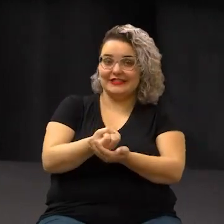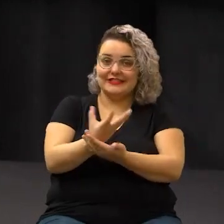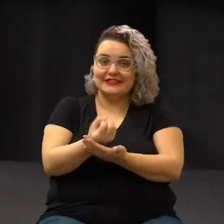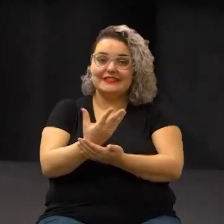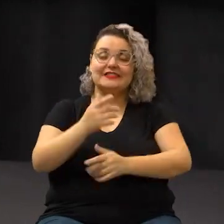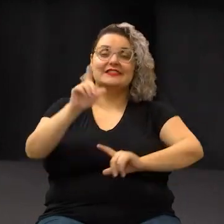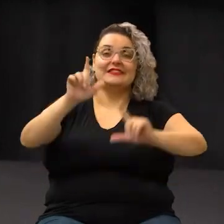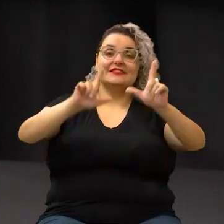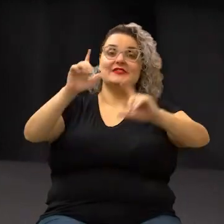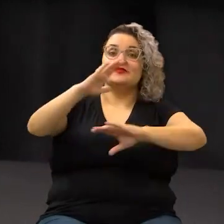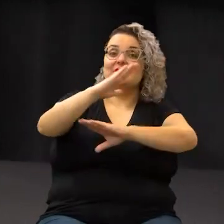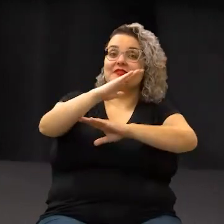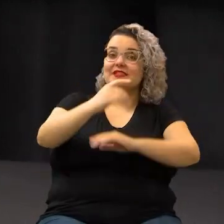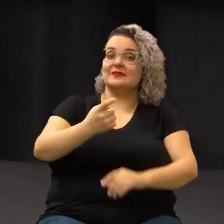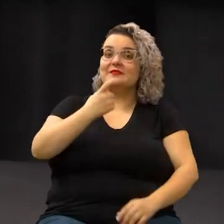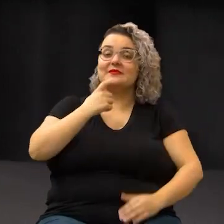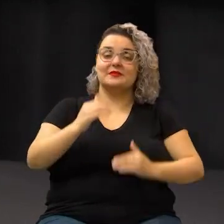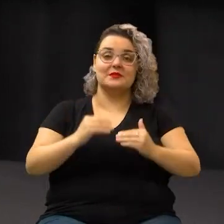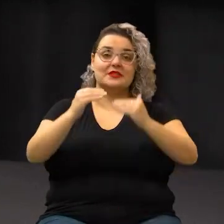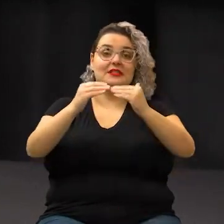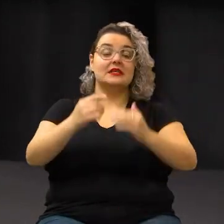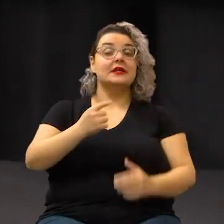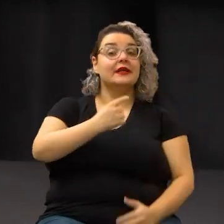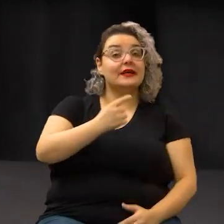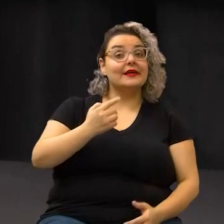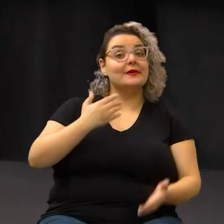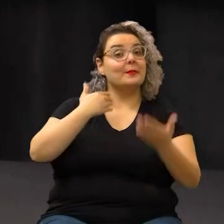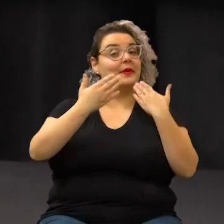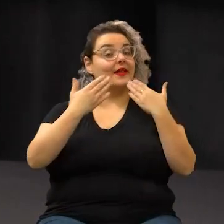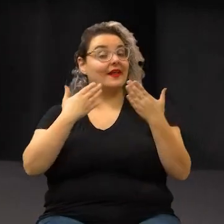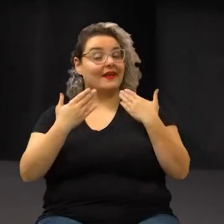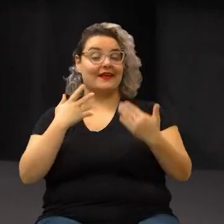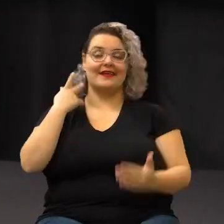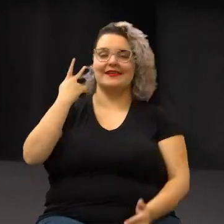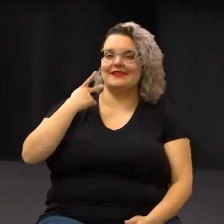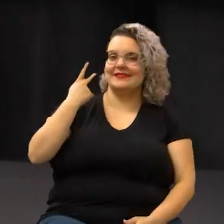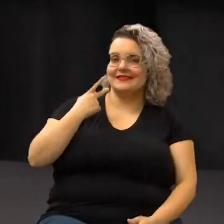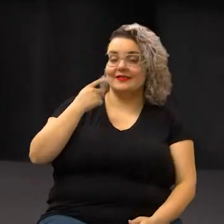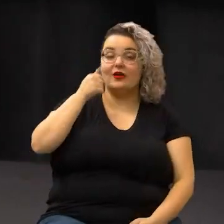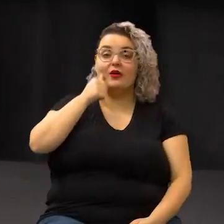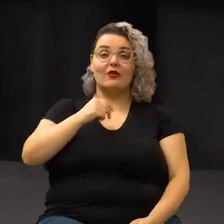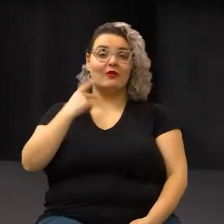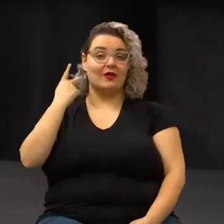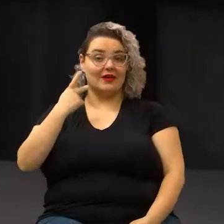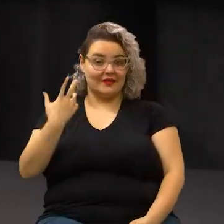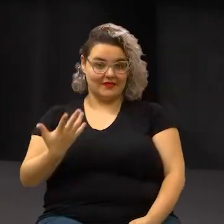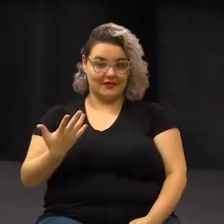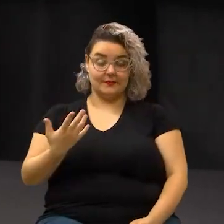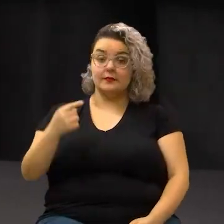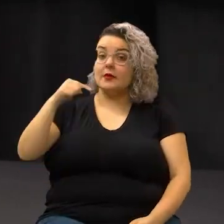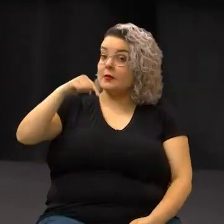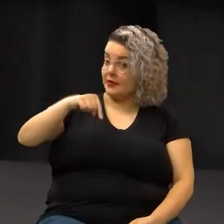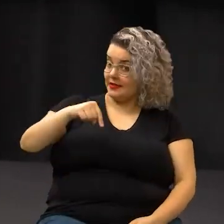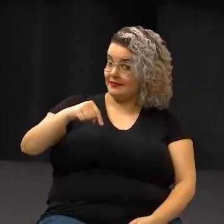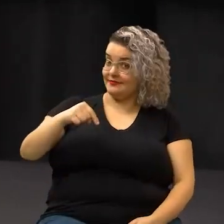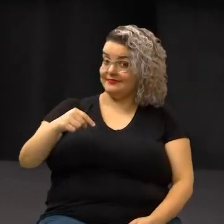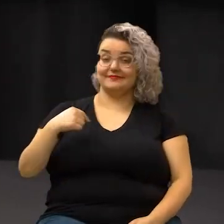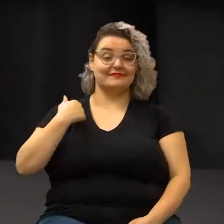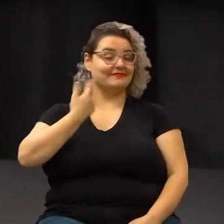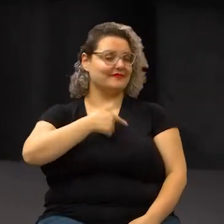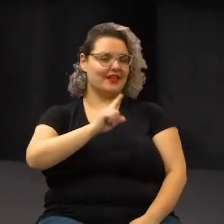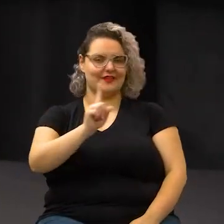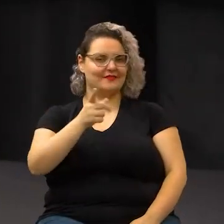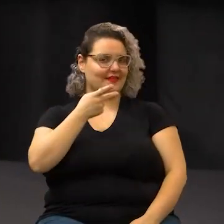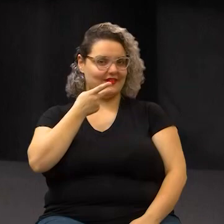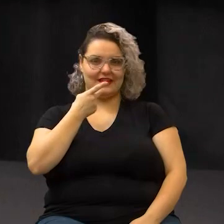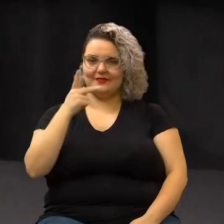Câmara Campinas e que a cada episódio bate um papo com um vereador ou com uma vereadora. Mas aqui a gente não vai